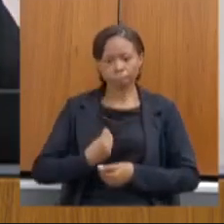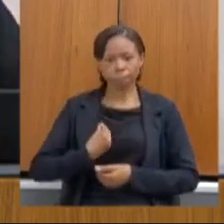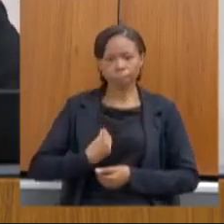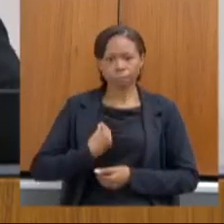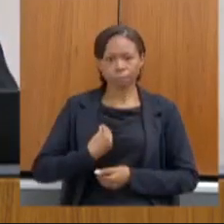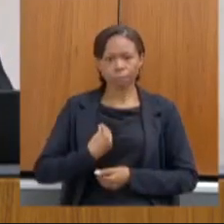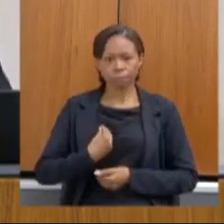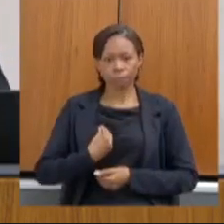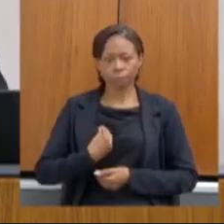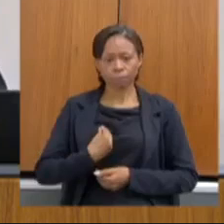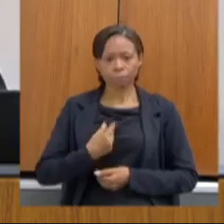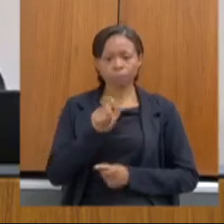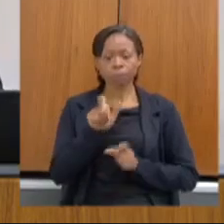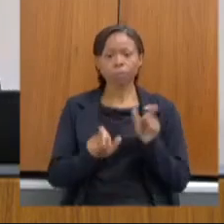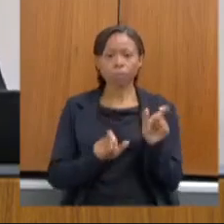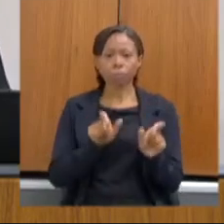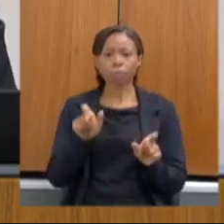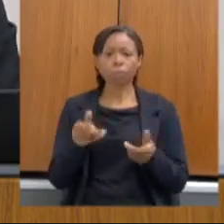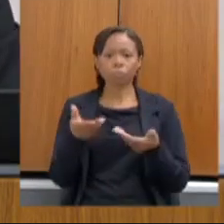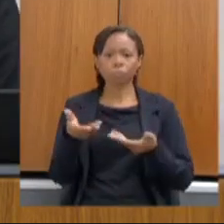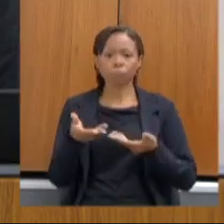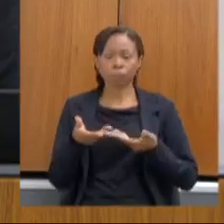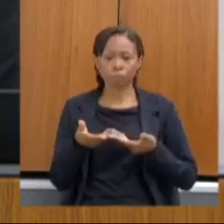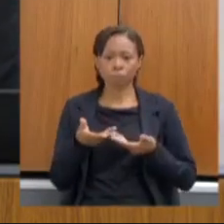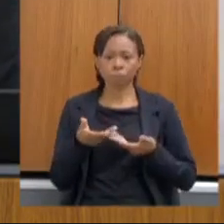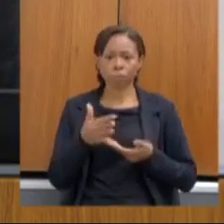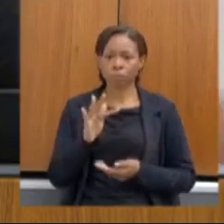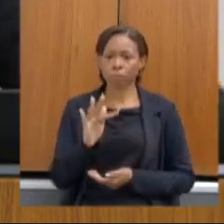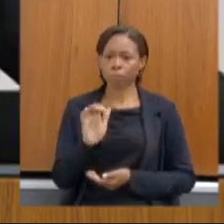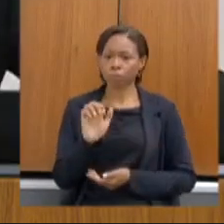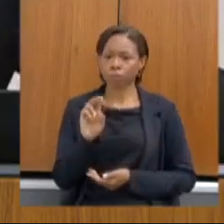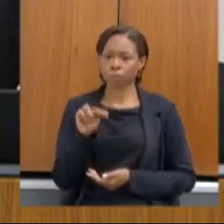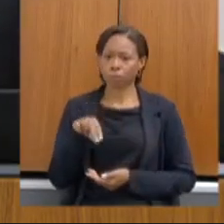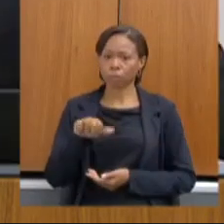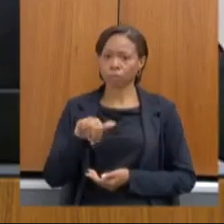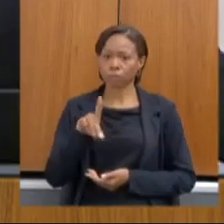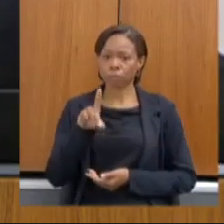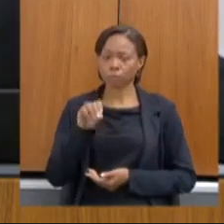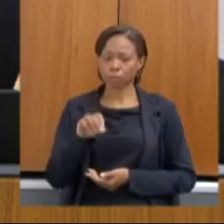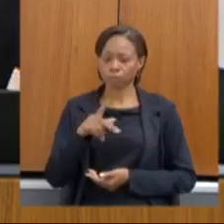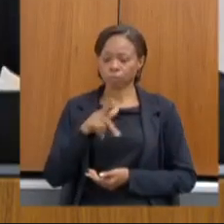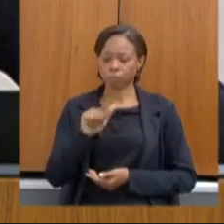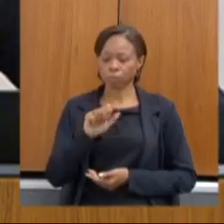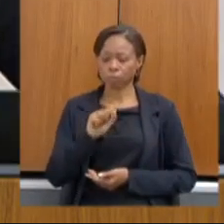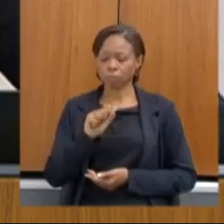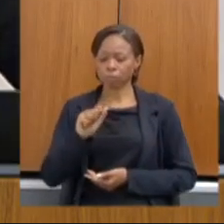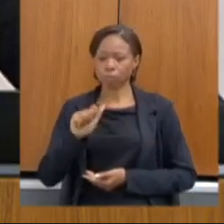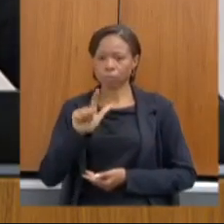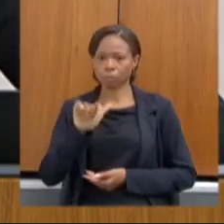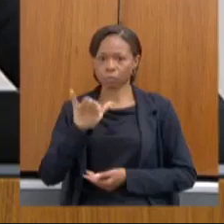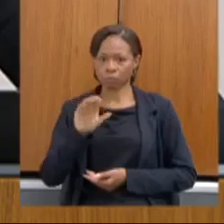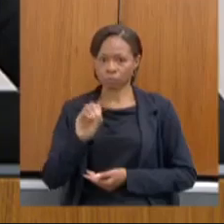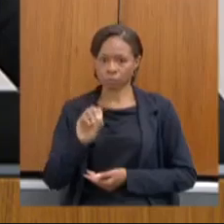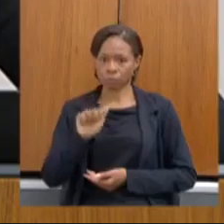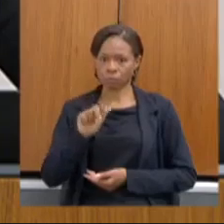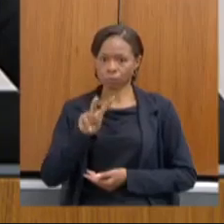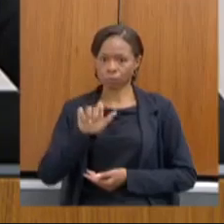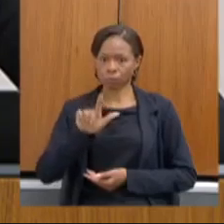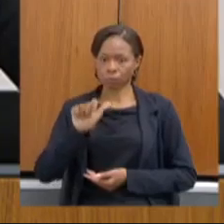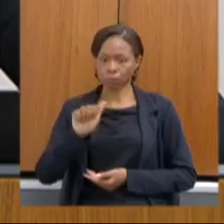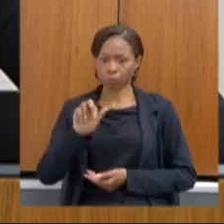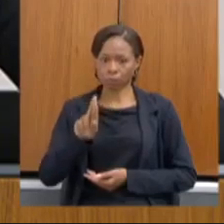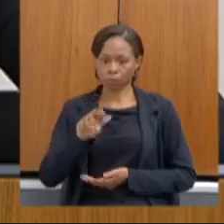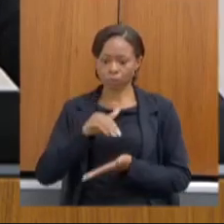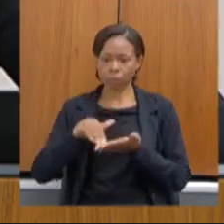dos seguinte convidado Fernando passalio de Avelar secretário adjunto da